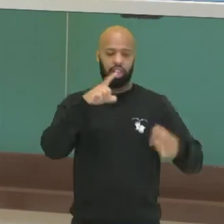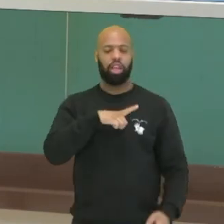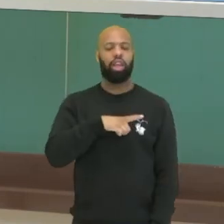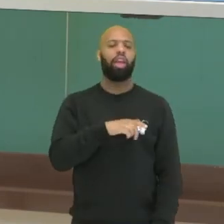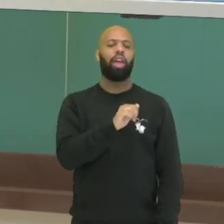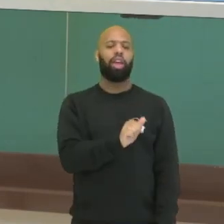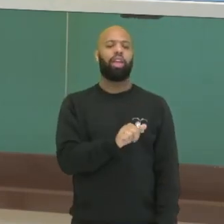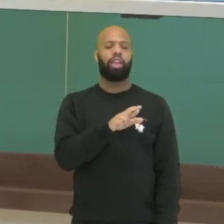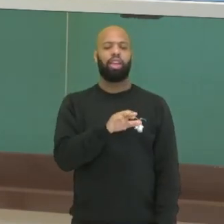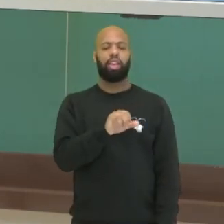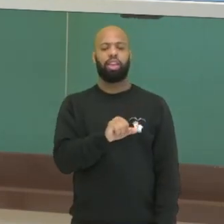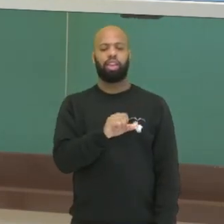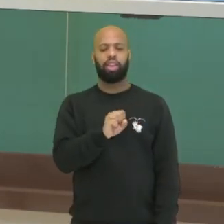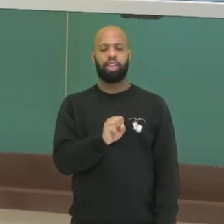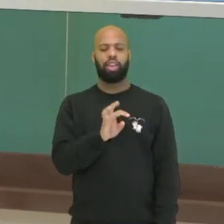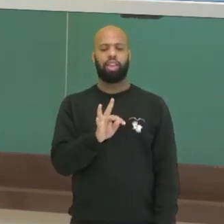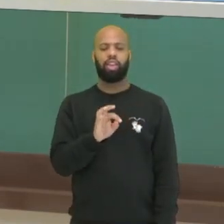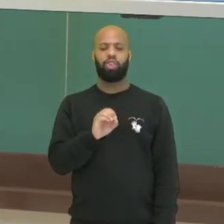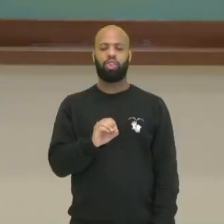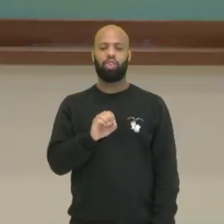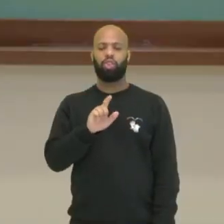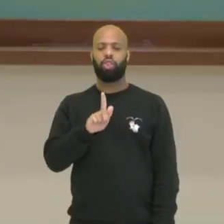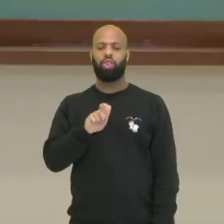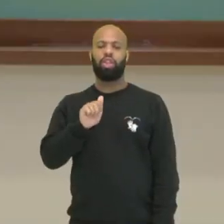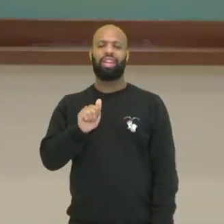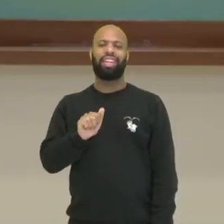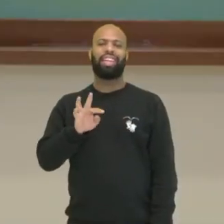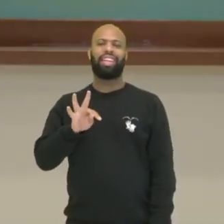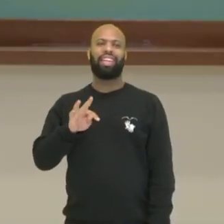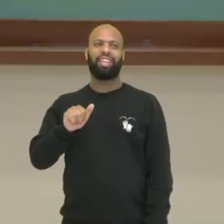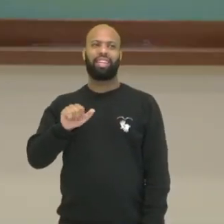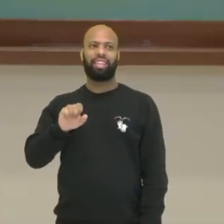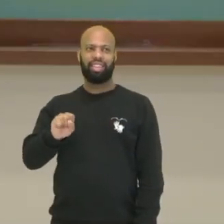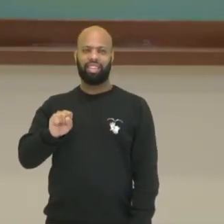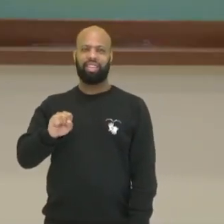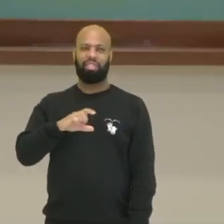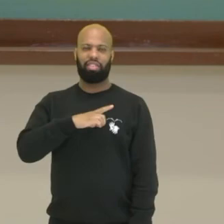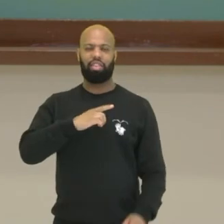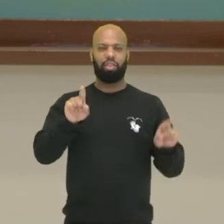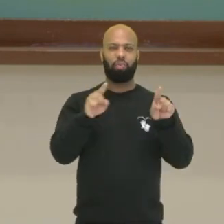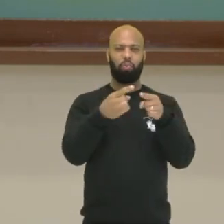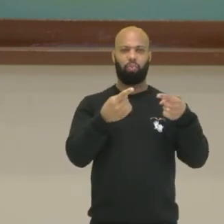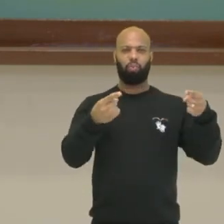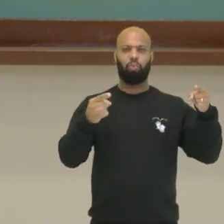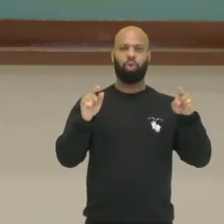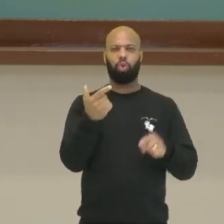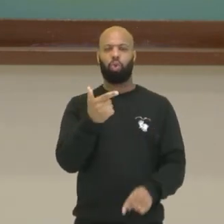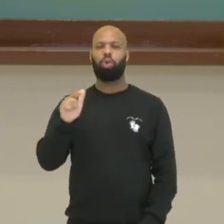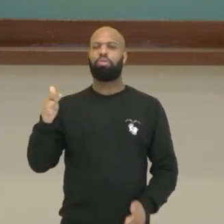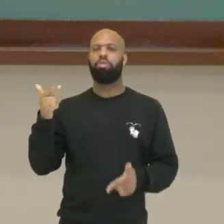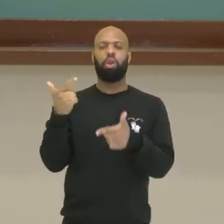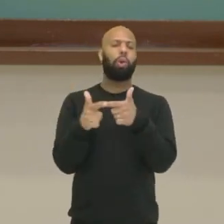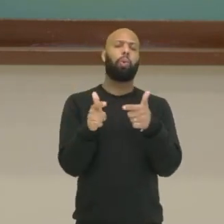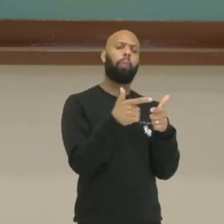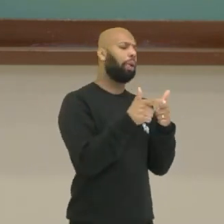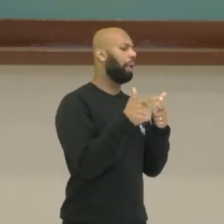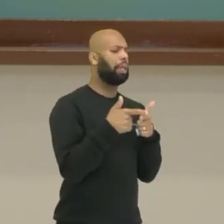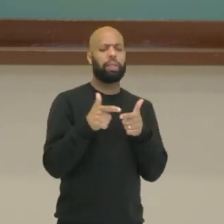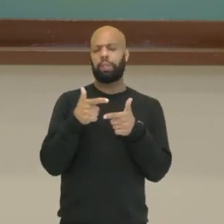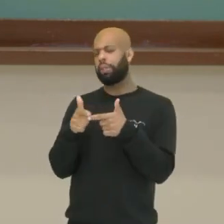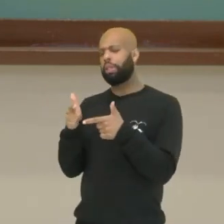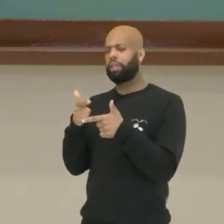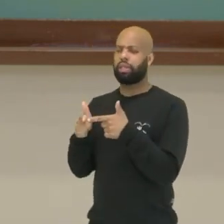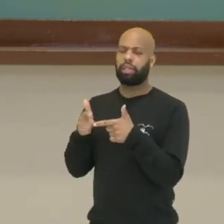aquela Hakuna Matata. É lindo viver os seus problemas. Você já